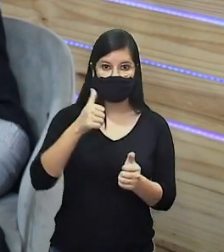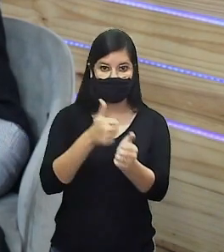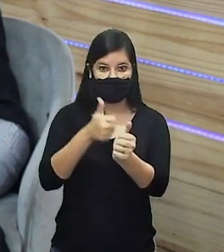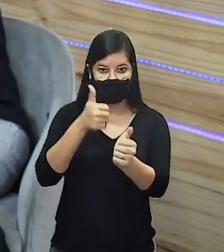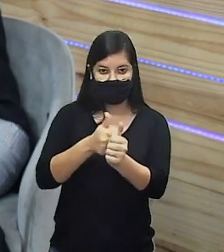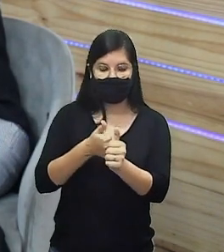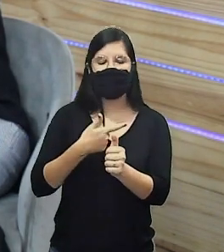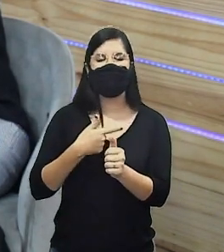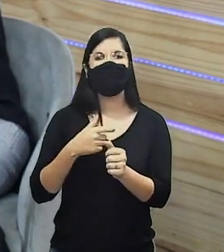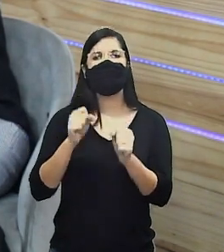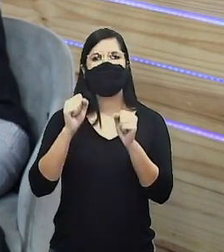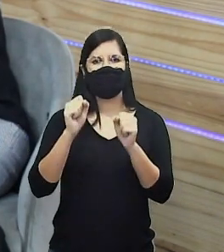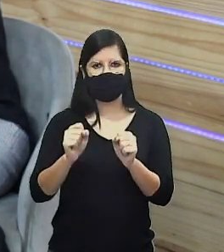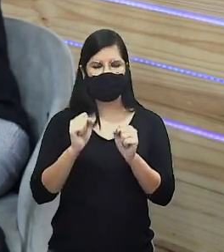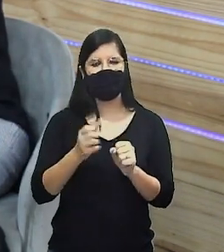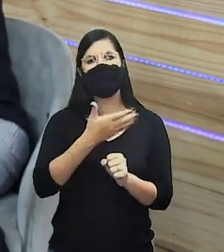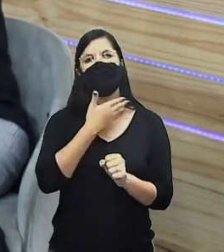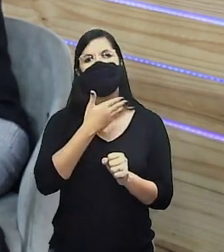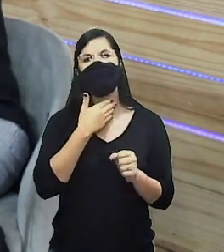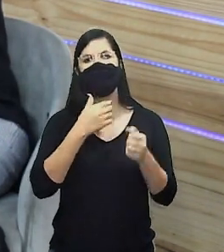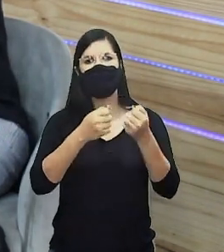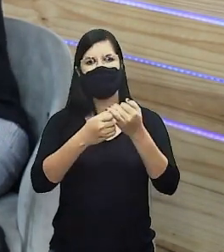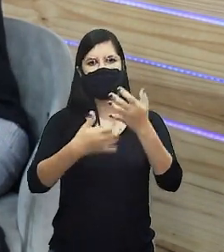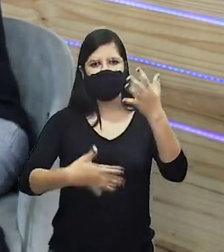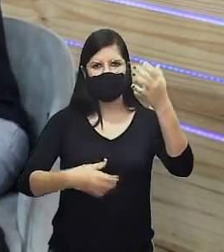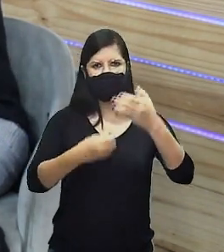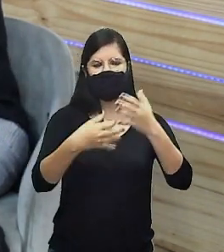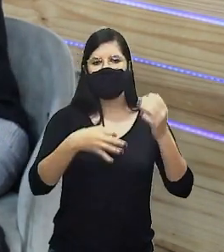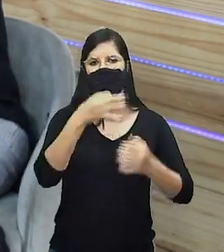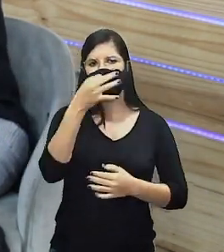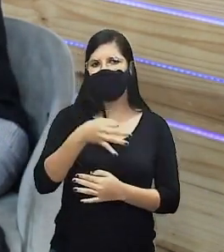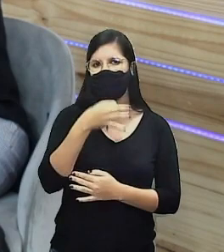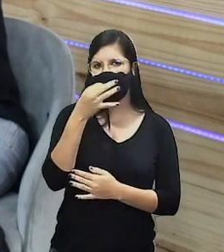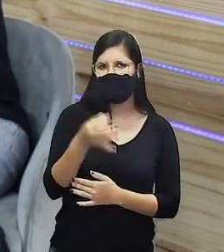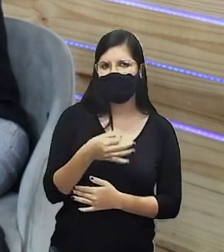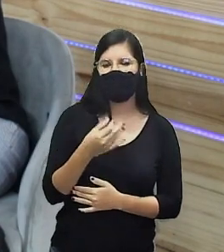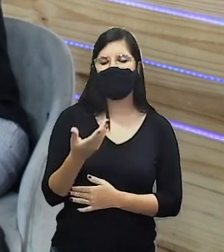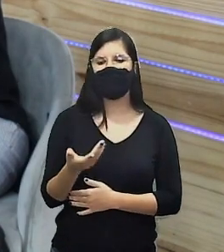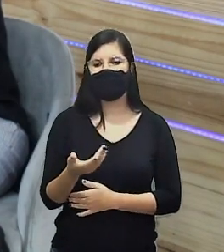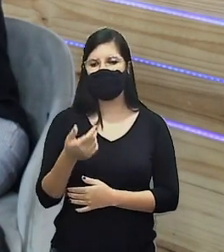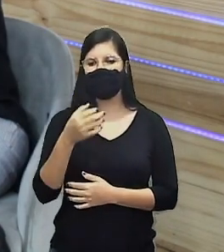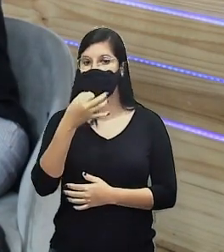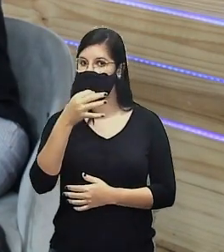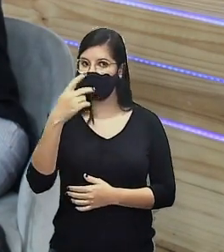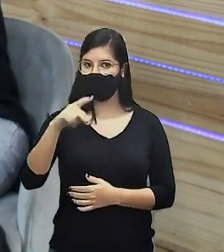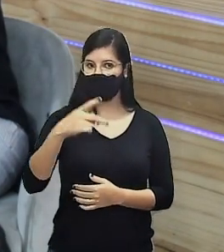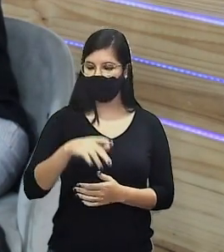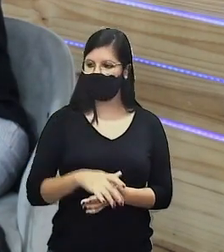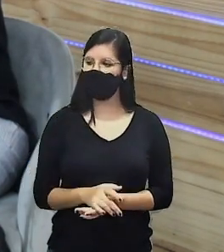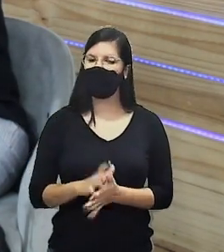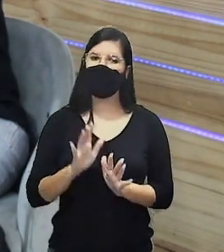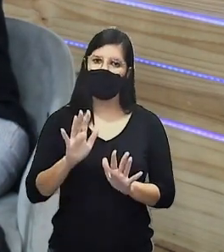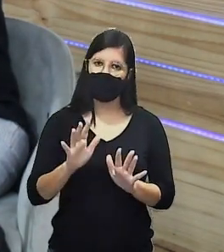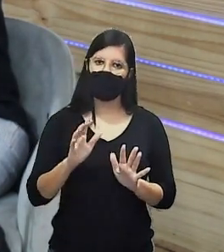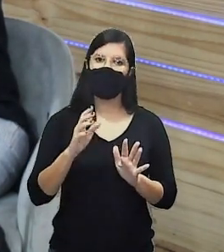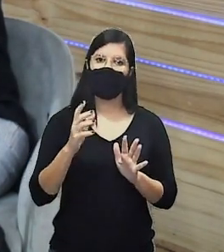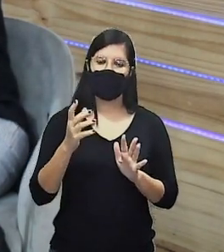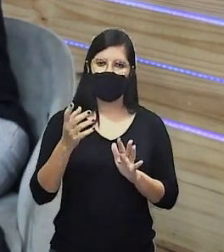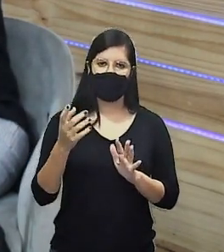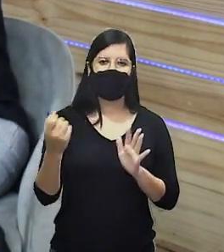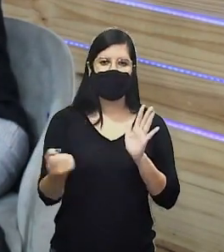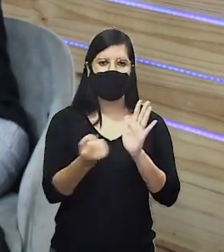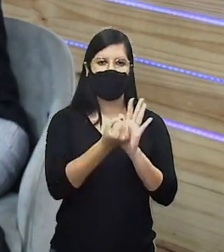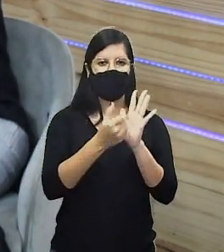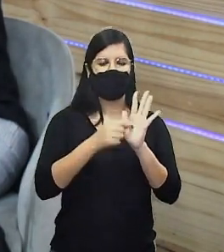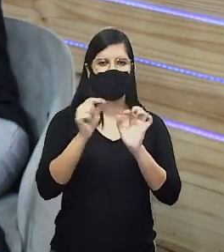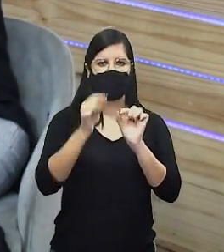casa, você pode ir usando o chat para se posicionar, para para dizer o dizer o que que é é que que você acha, pensa, né? não é? E aí fica uma coisa muito marcante, sabe, Sônia?